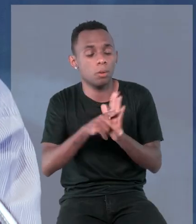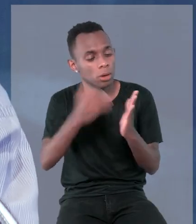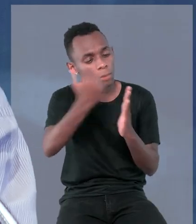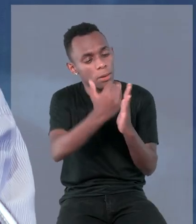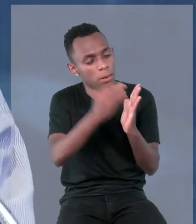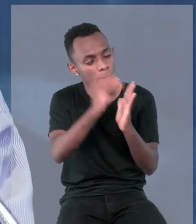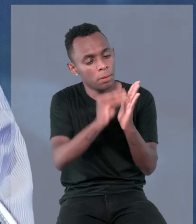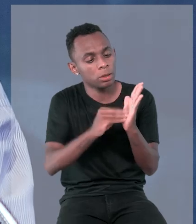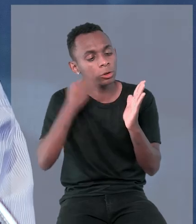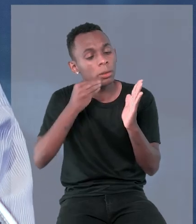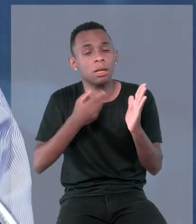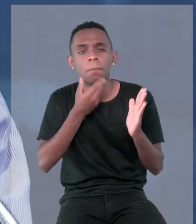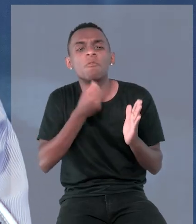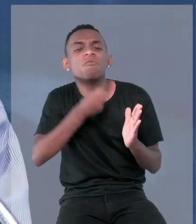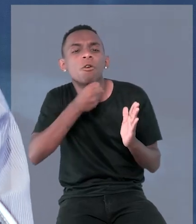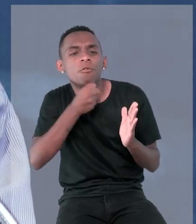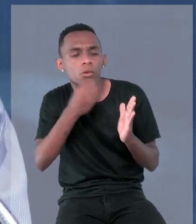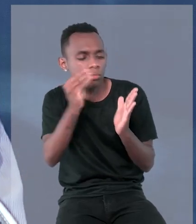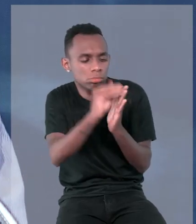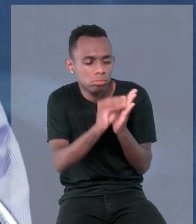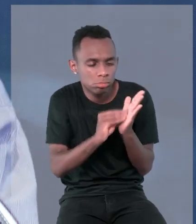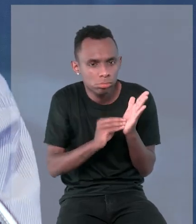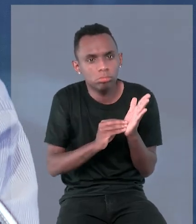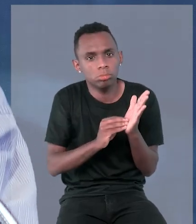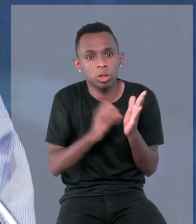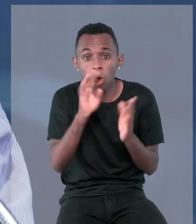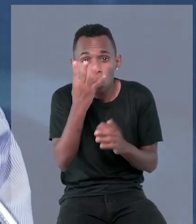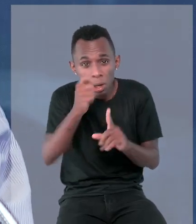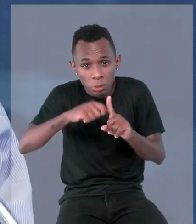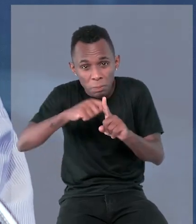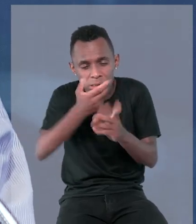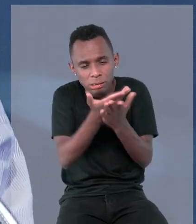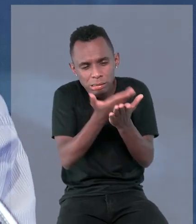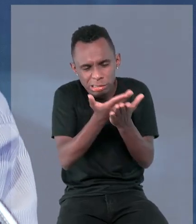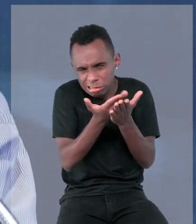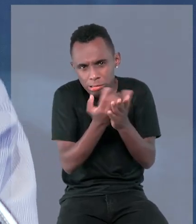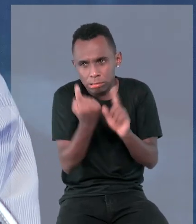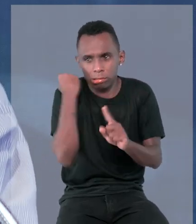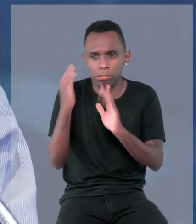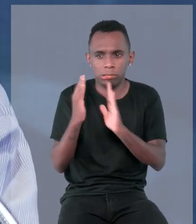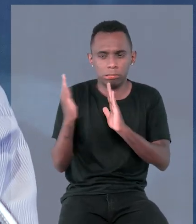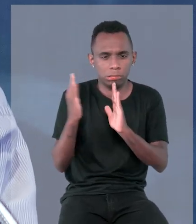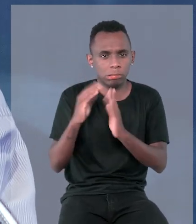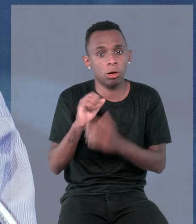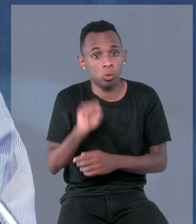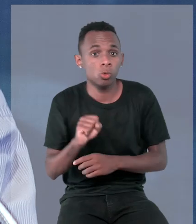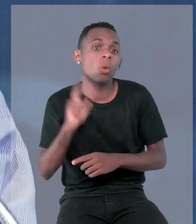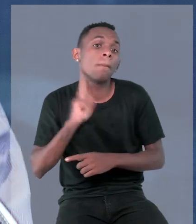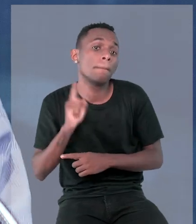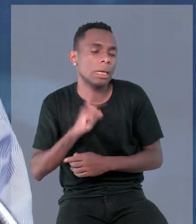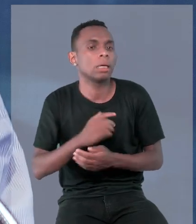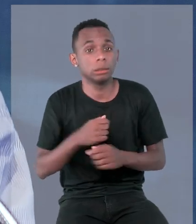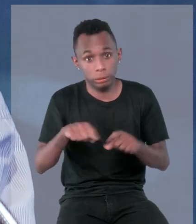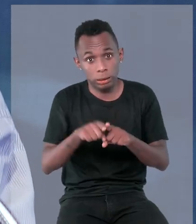avô. O meu avô, embora tivesse só 4 meses de estudo, né, naqueles coronéis lá do sul de Minas, ele